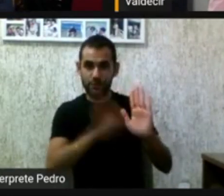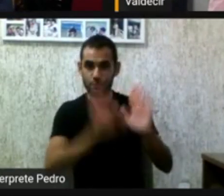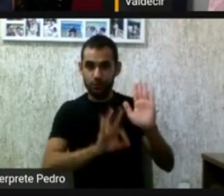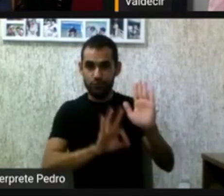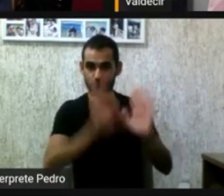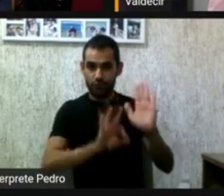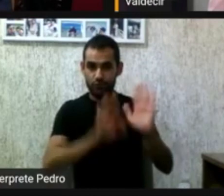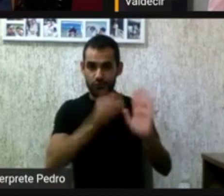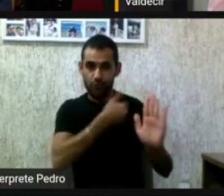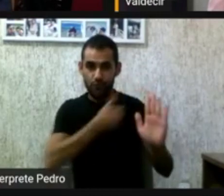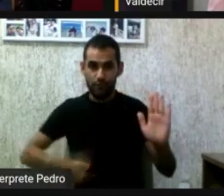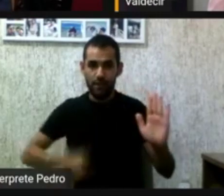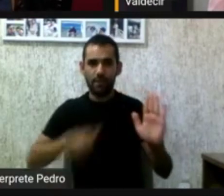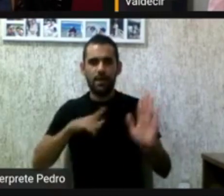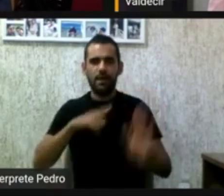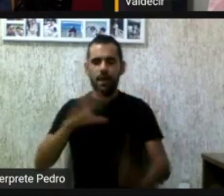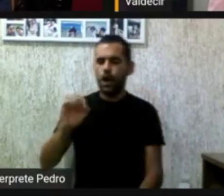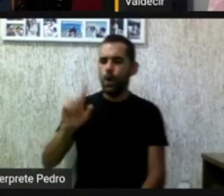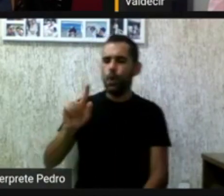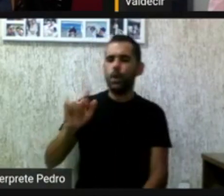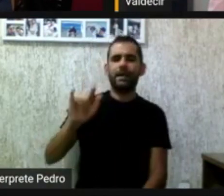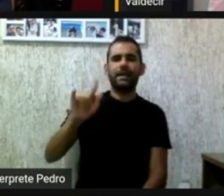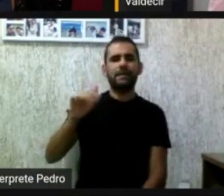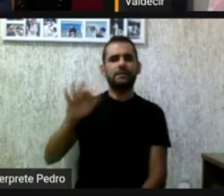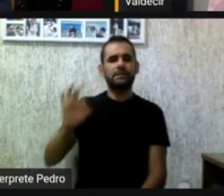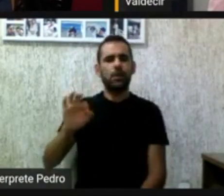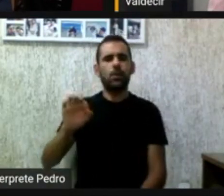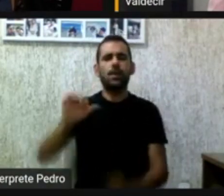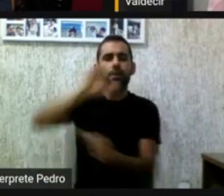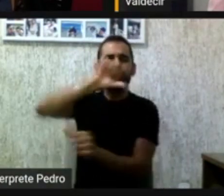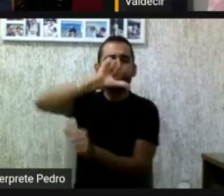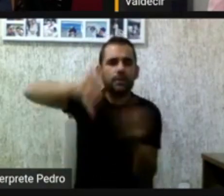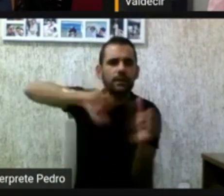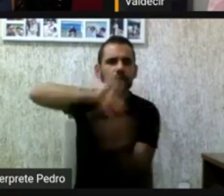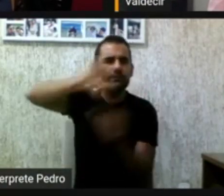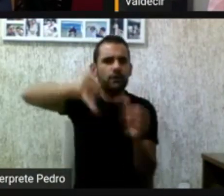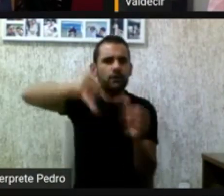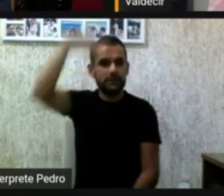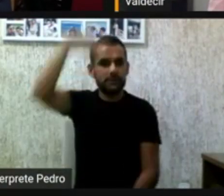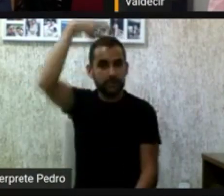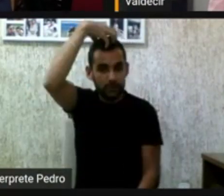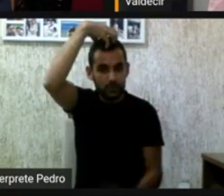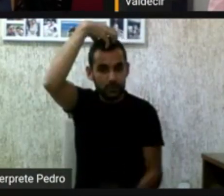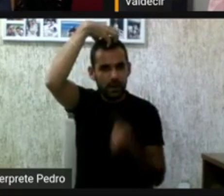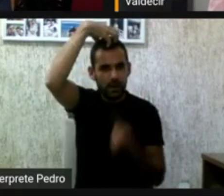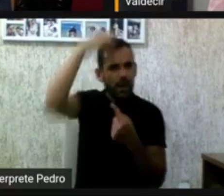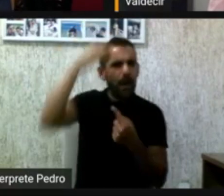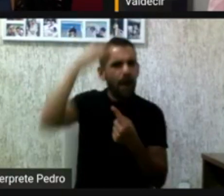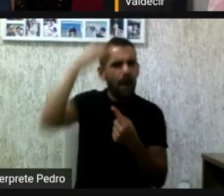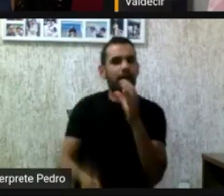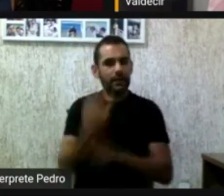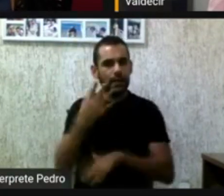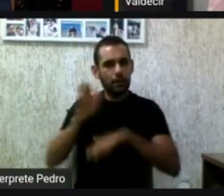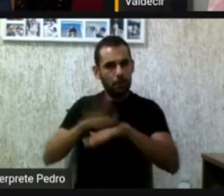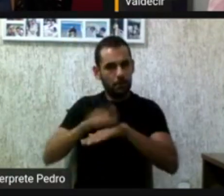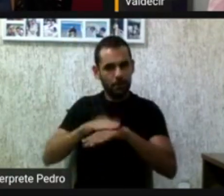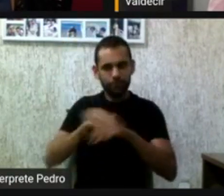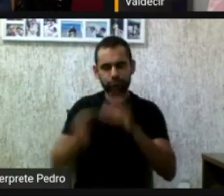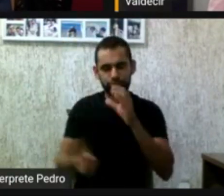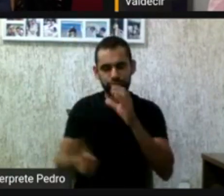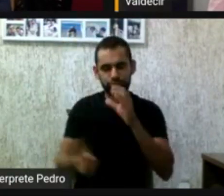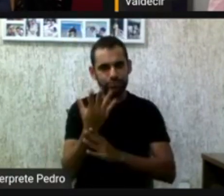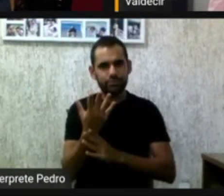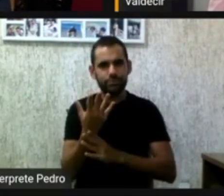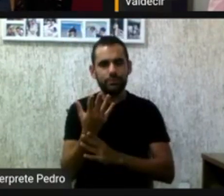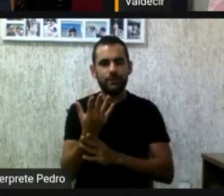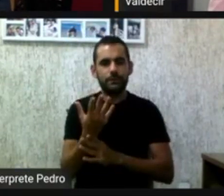a coligação Transforma São João, né, que é feito, foi feito por você, Valdeci Braga, pelo seu